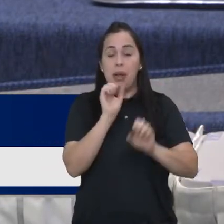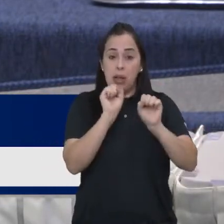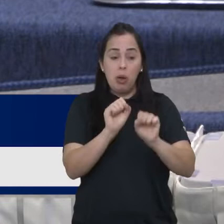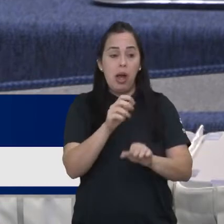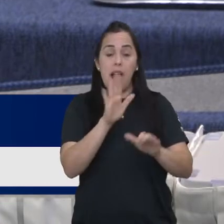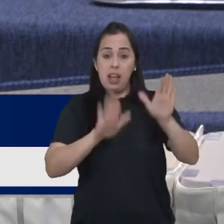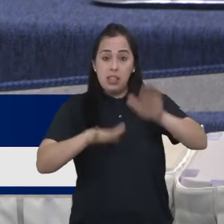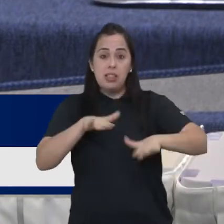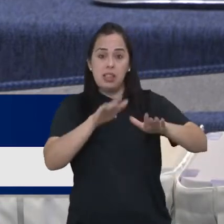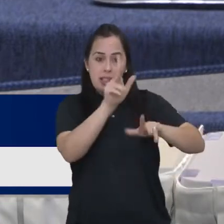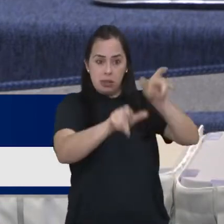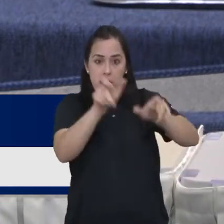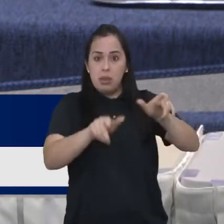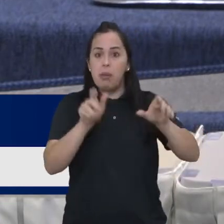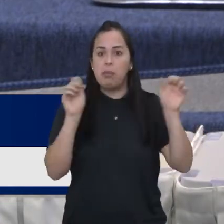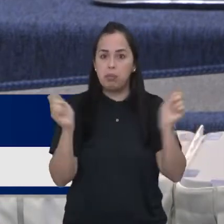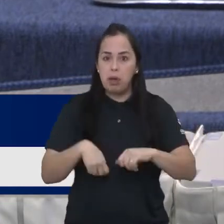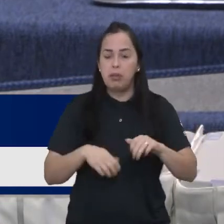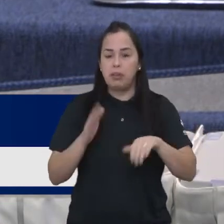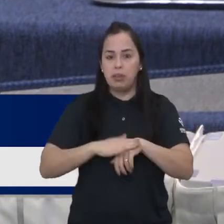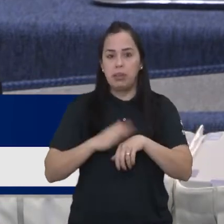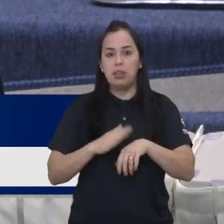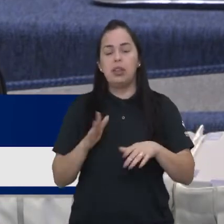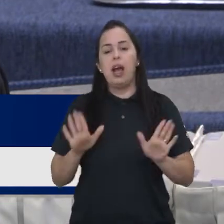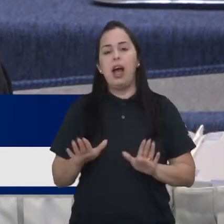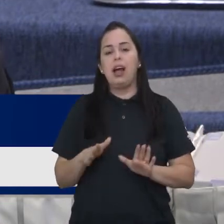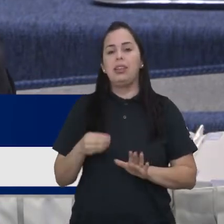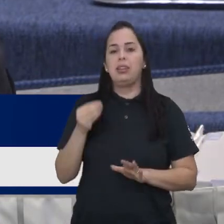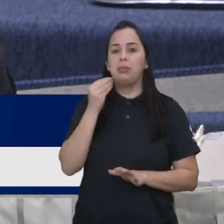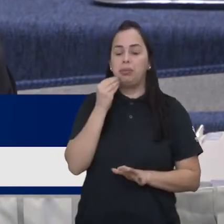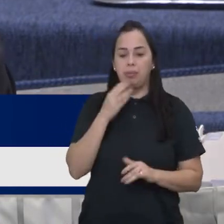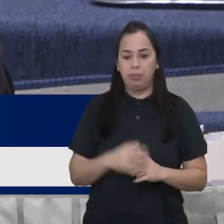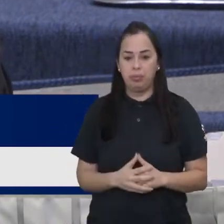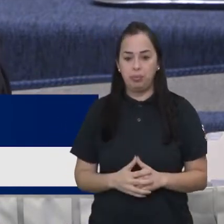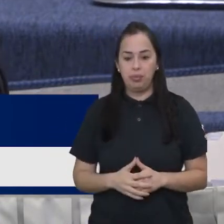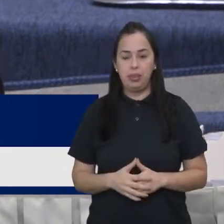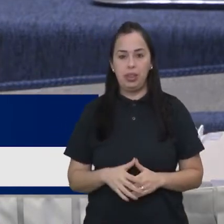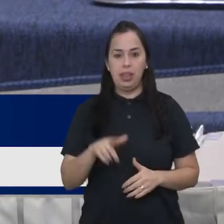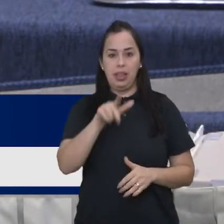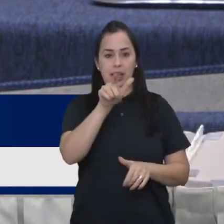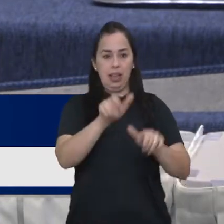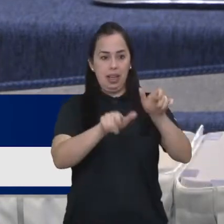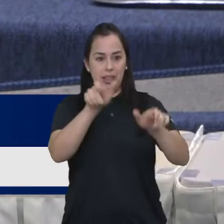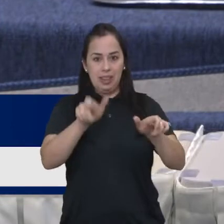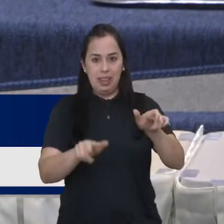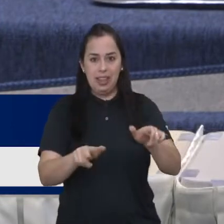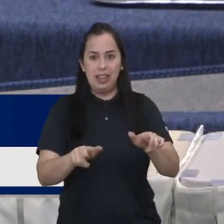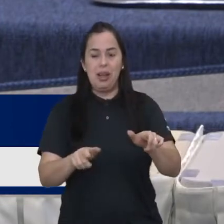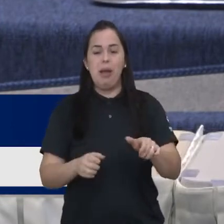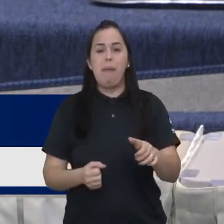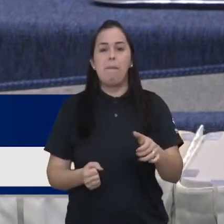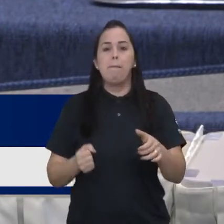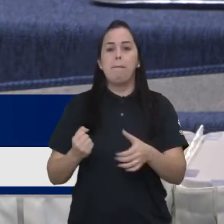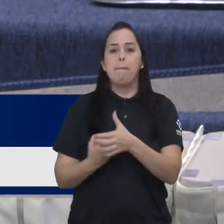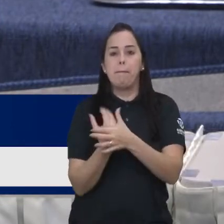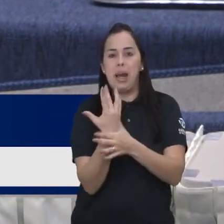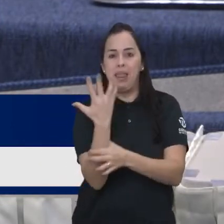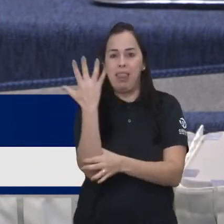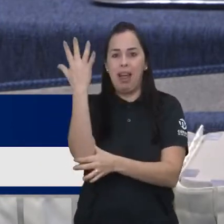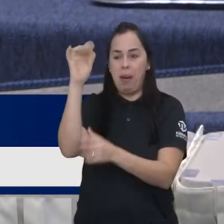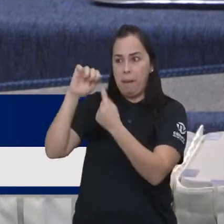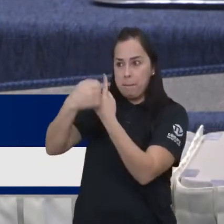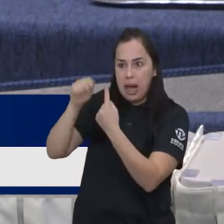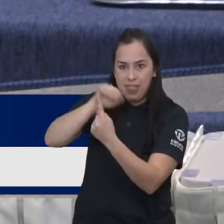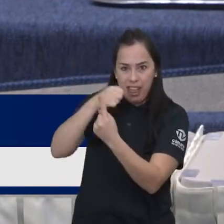próprio morador pode fazer. E o morador, eu falo aqui, eu vou aproveitar a oportunidade, que o morador acha que plantar bananeira em terreno